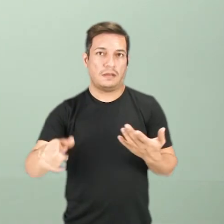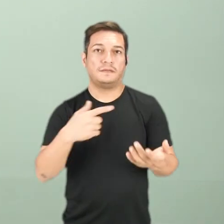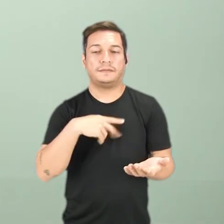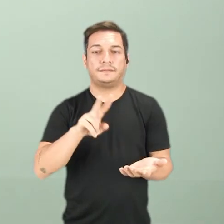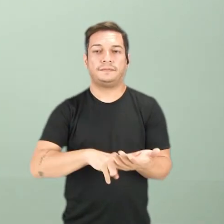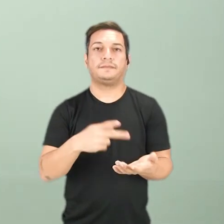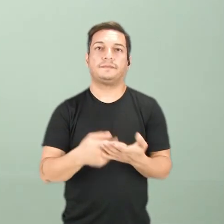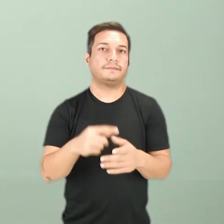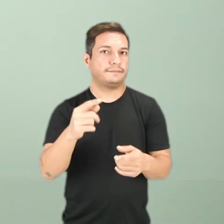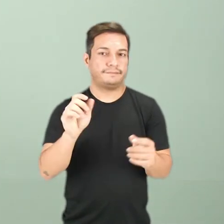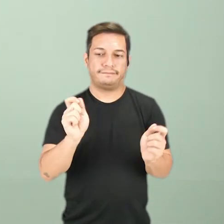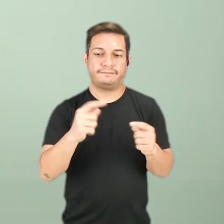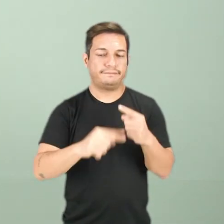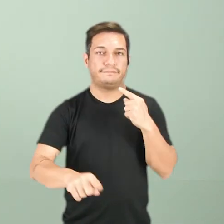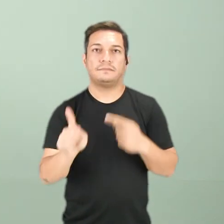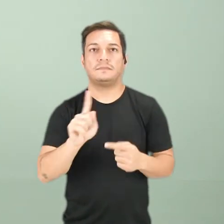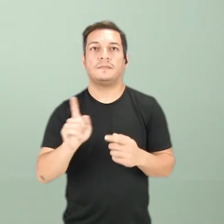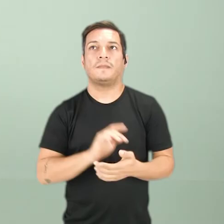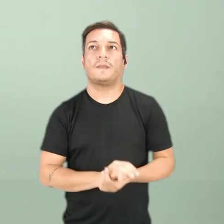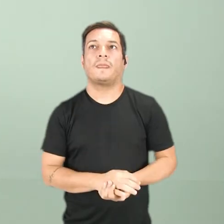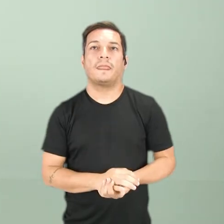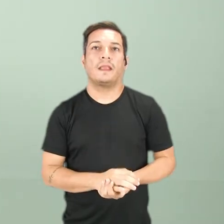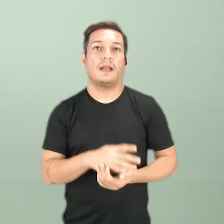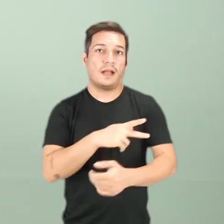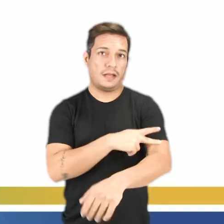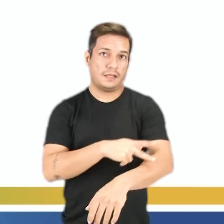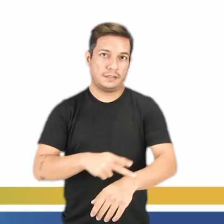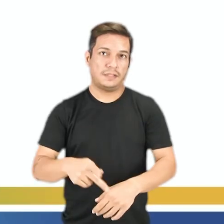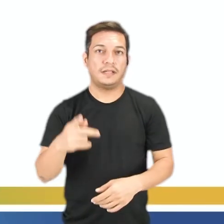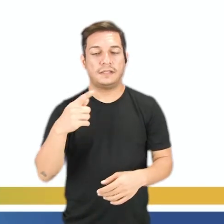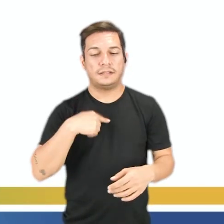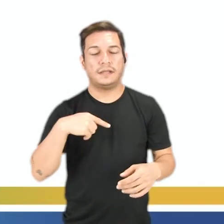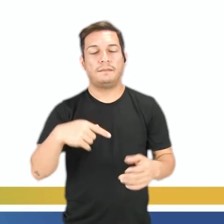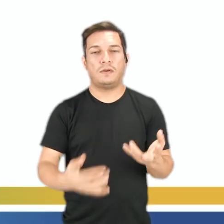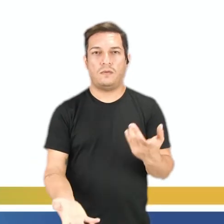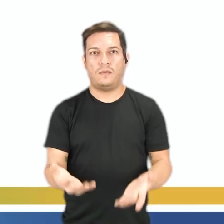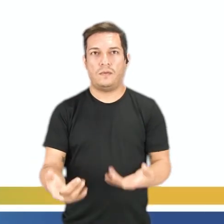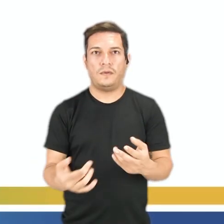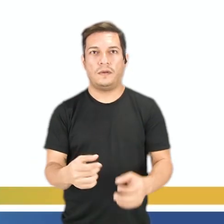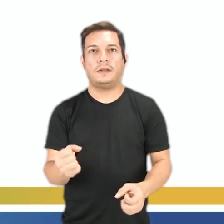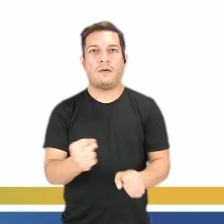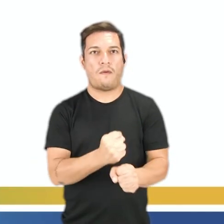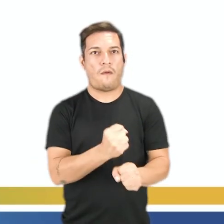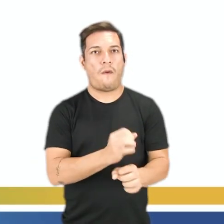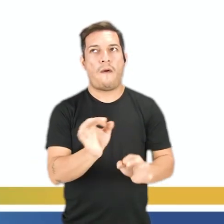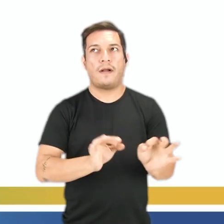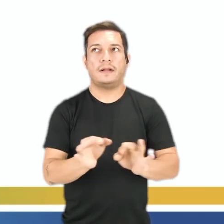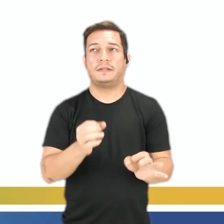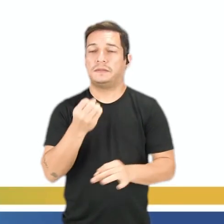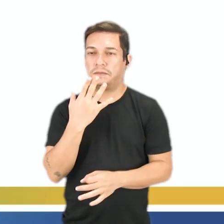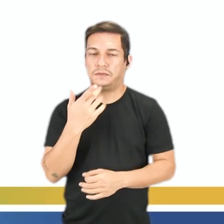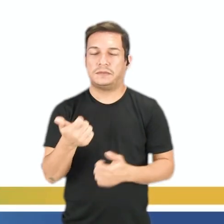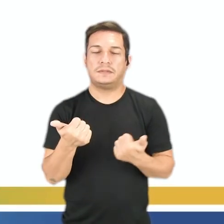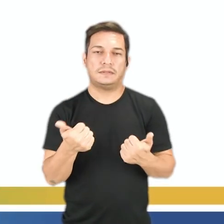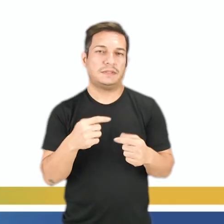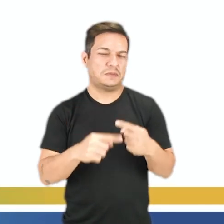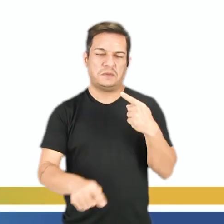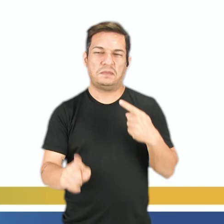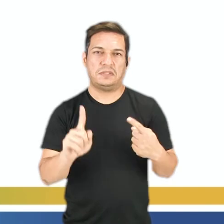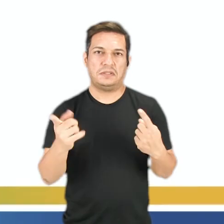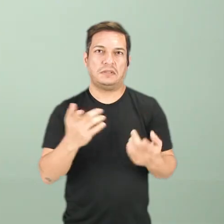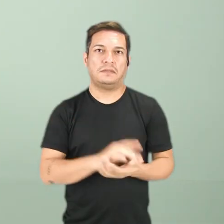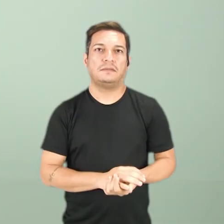for traduzir ao pé da letra, não dá certo. Olha como é que fica. A estrada para o inferno está pavimentada com boas intenções. Não